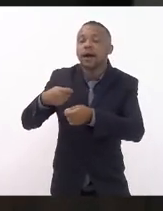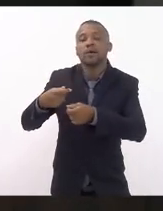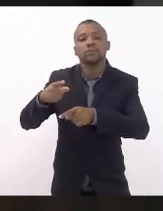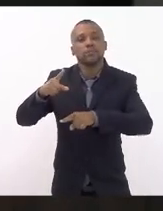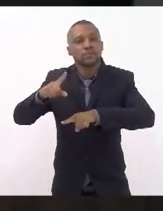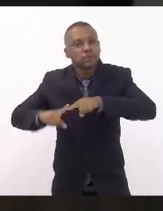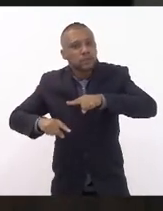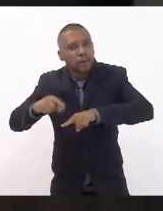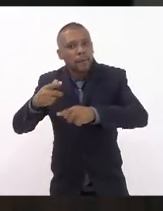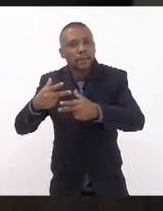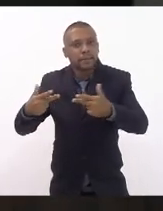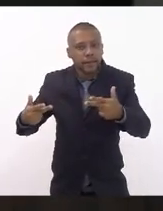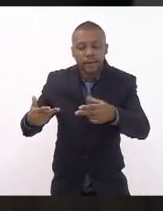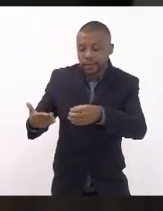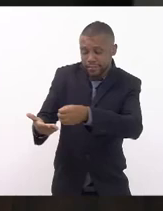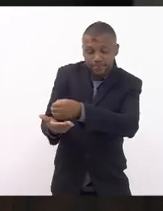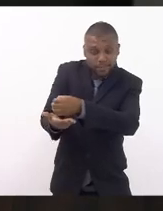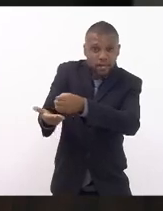infraestrutura,